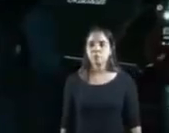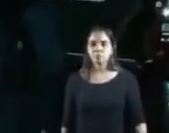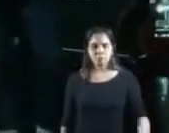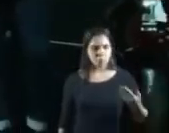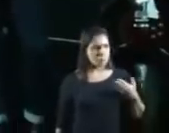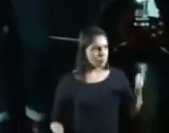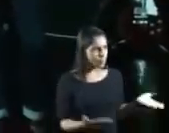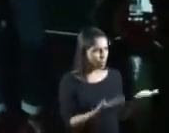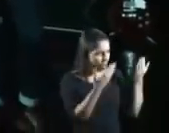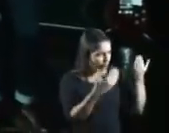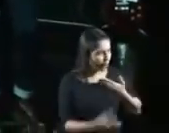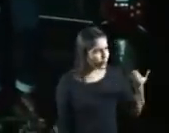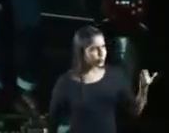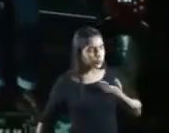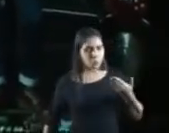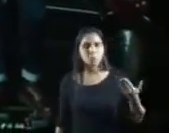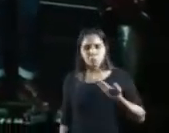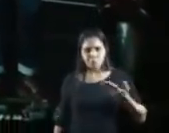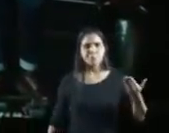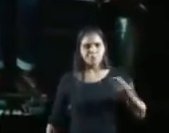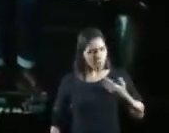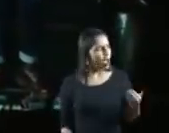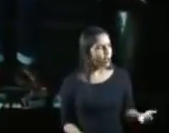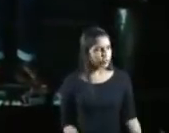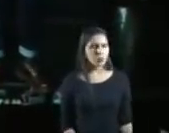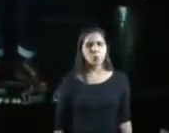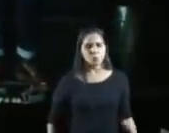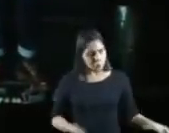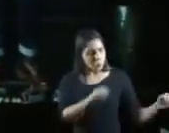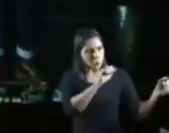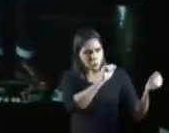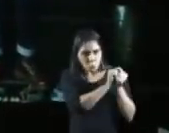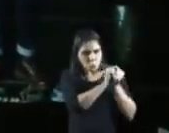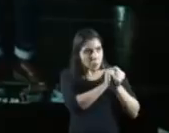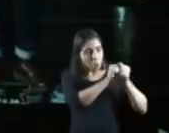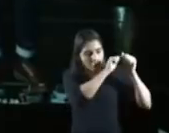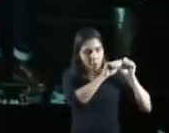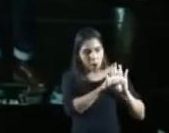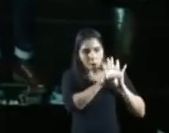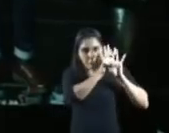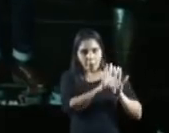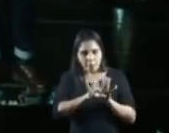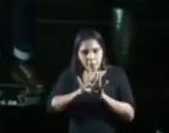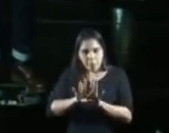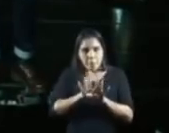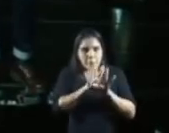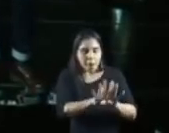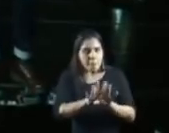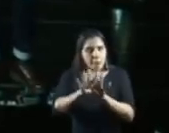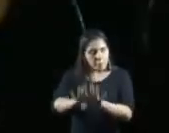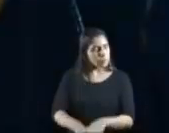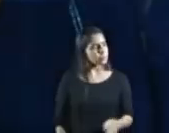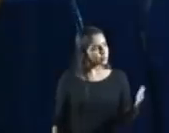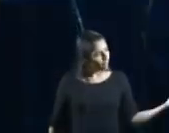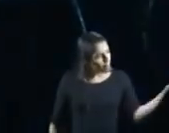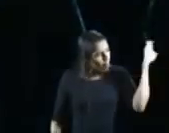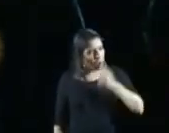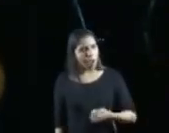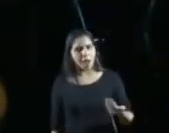Avante, camarada, avante, junta a tua nossa voz.